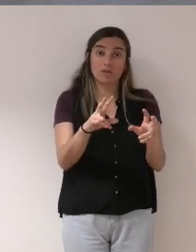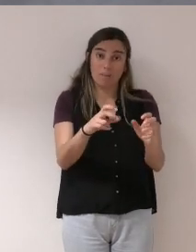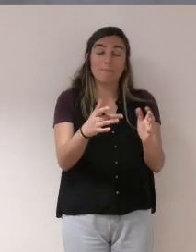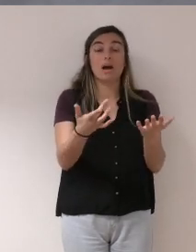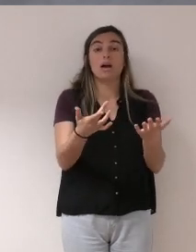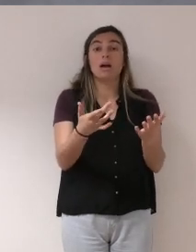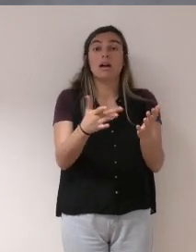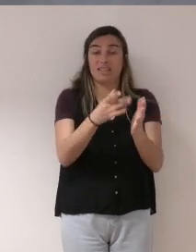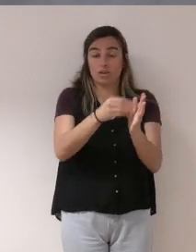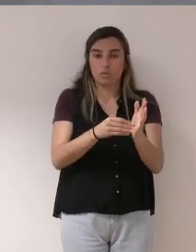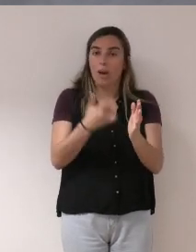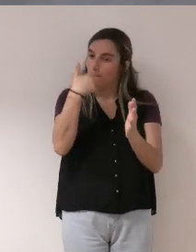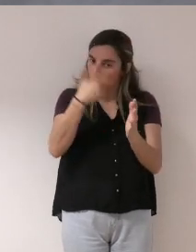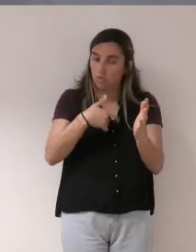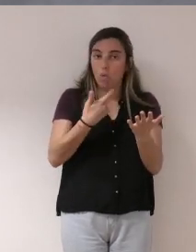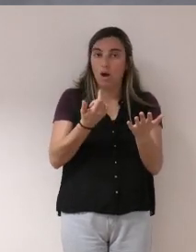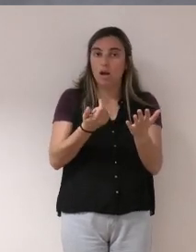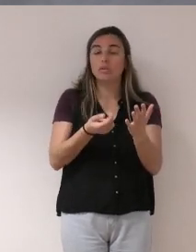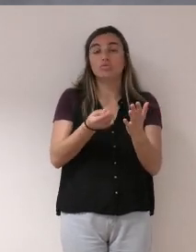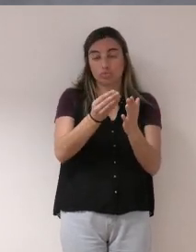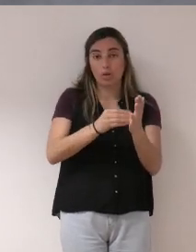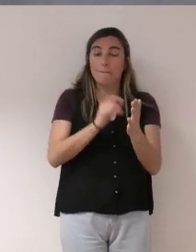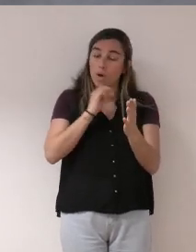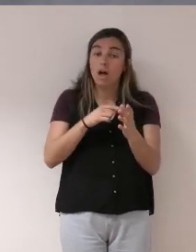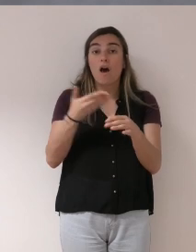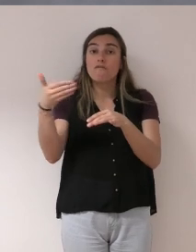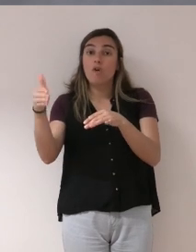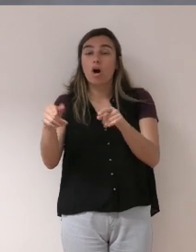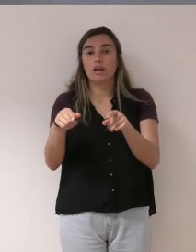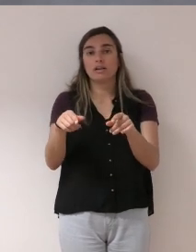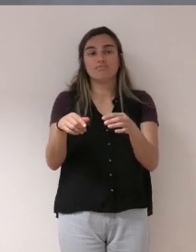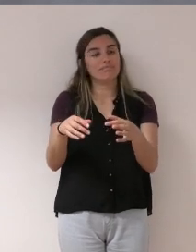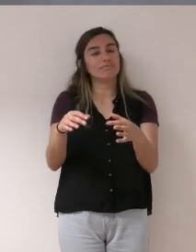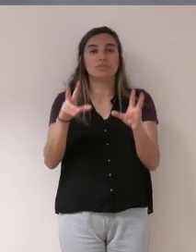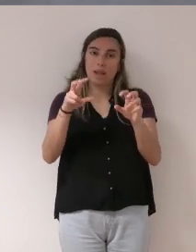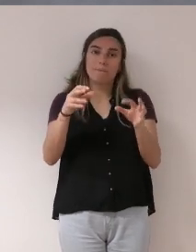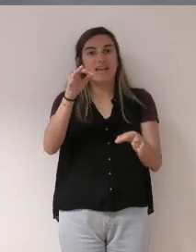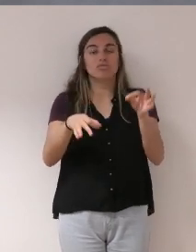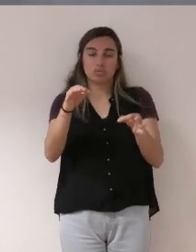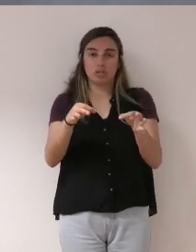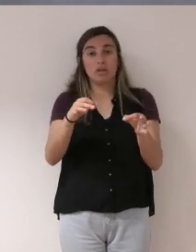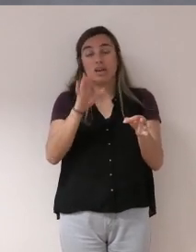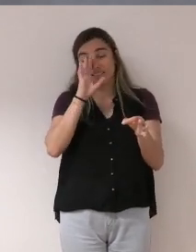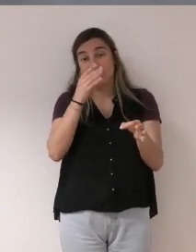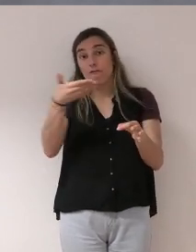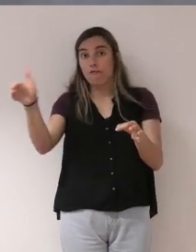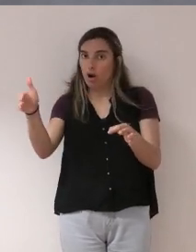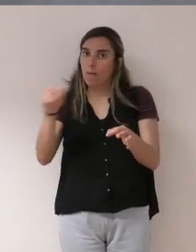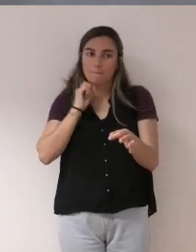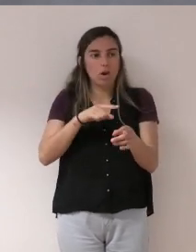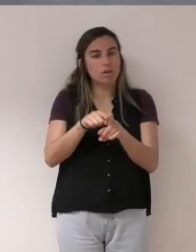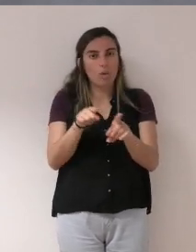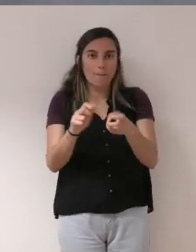digam certas coisas que, fora desse aparato jurídico, podem ser muito mal entendidas. Não é? Os seus livros têm muito a ver